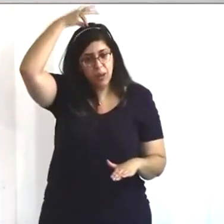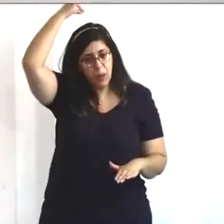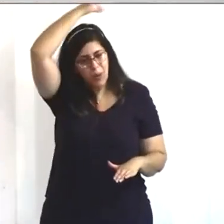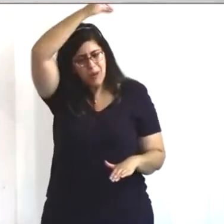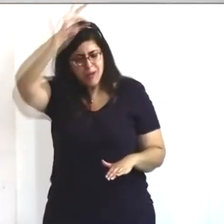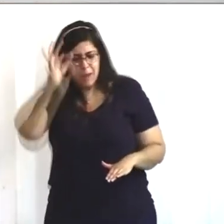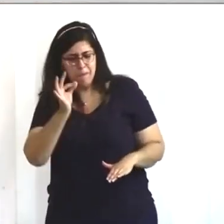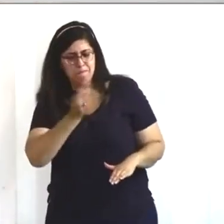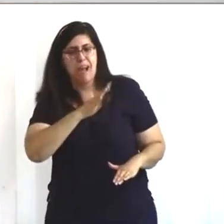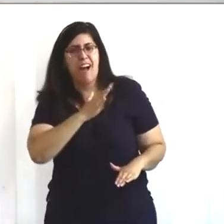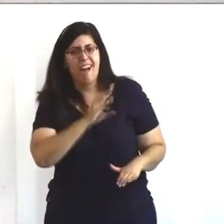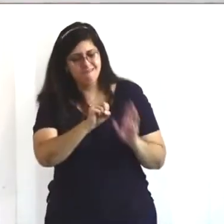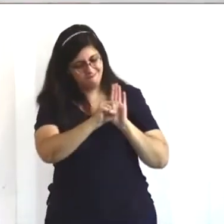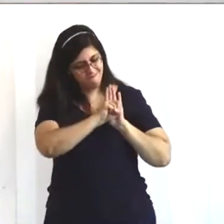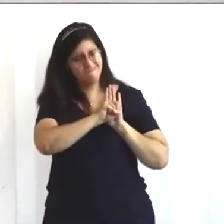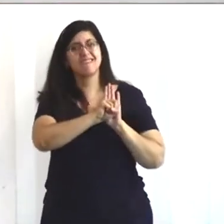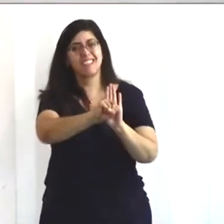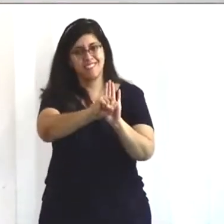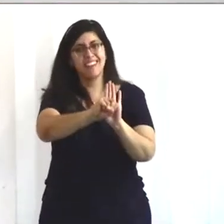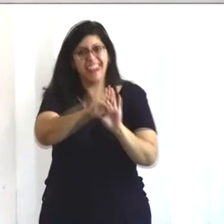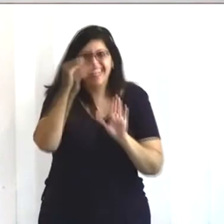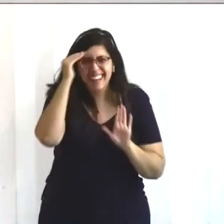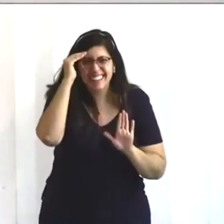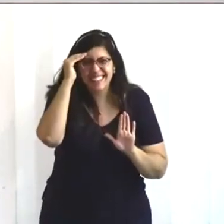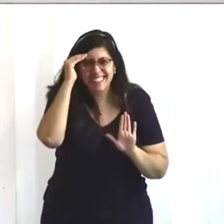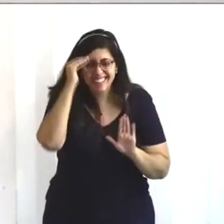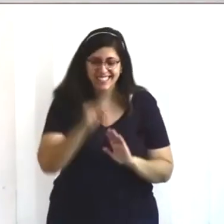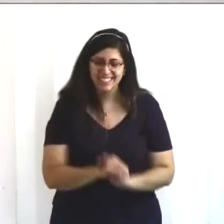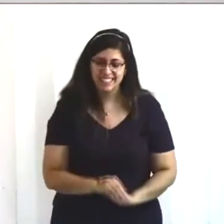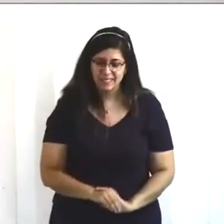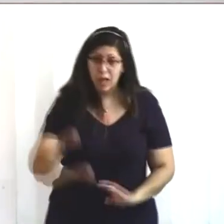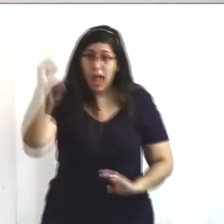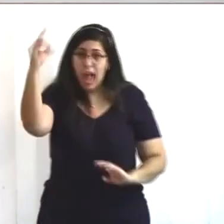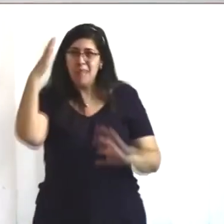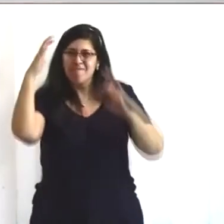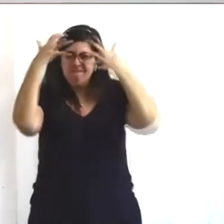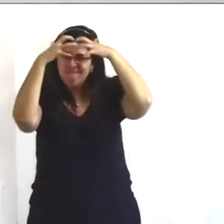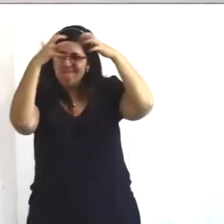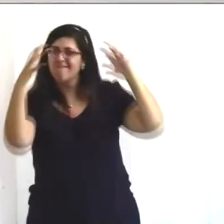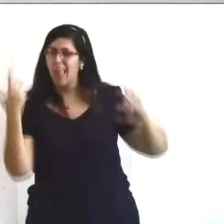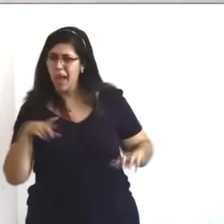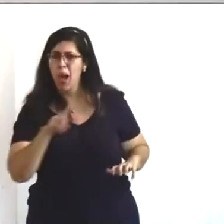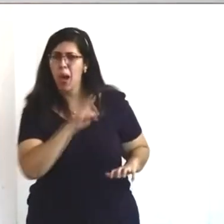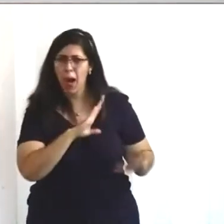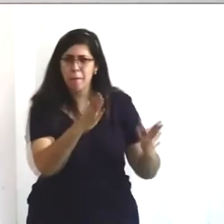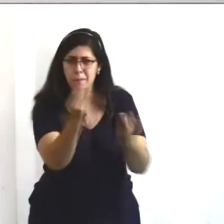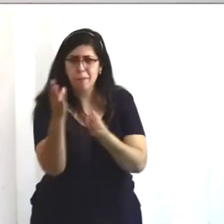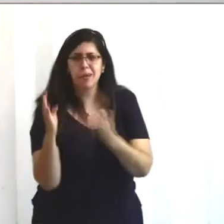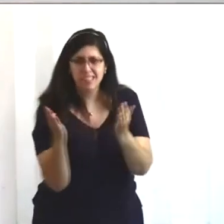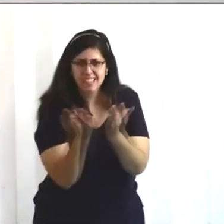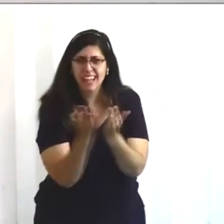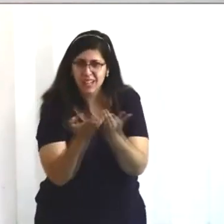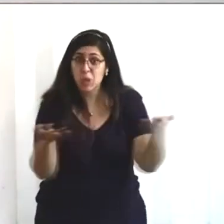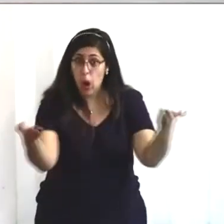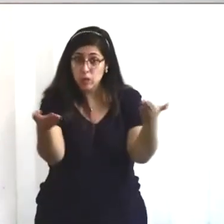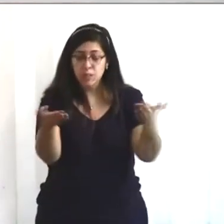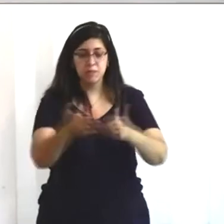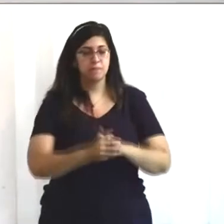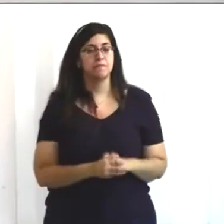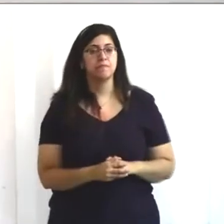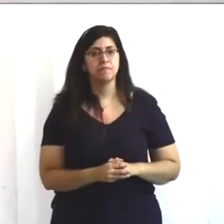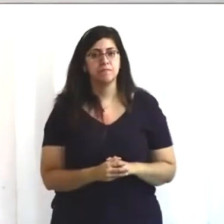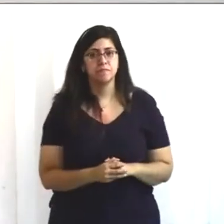perceba o Espírito Santo como agente constante na redenção. Não é possível que vocês atribuam